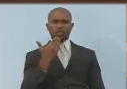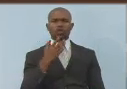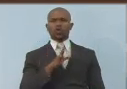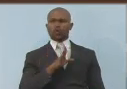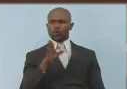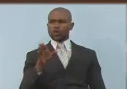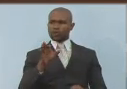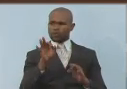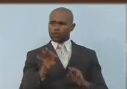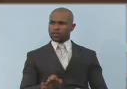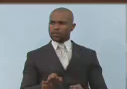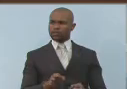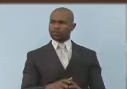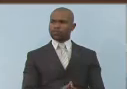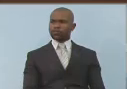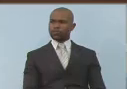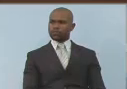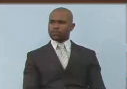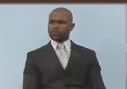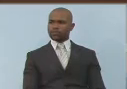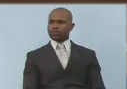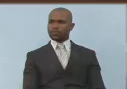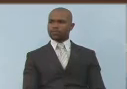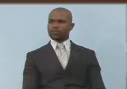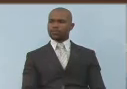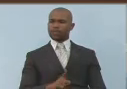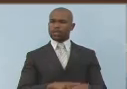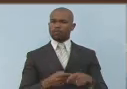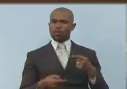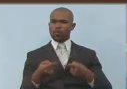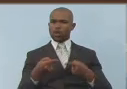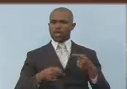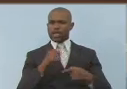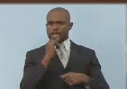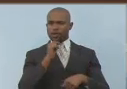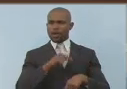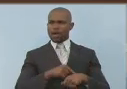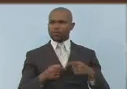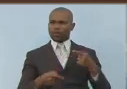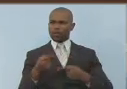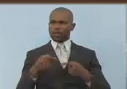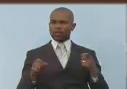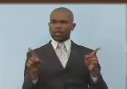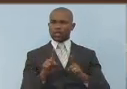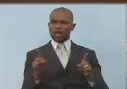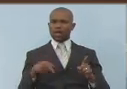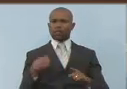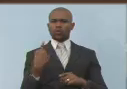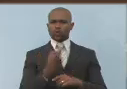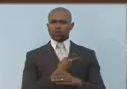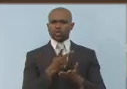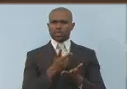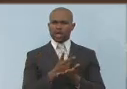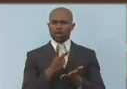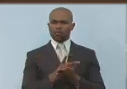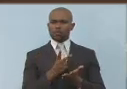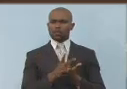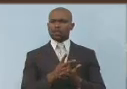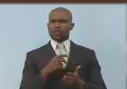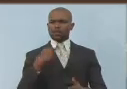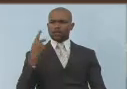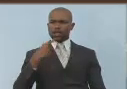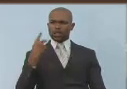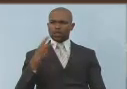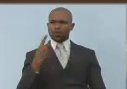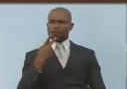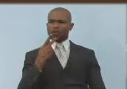fui? Era a época de política. Mas não é por causa da época de política, não. Porque quando a gente, sendo vereador, olha cedo, que nem eu